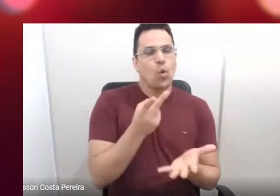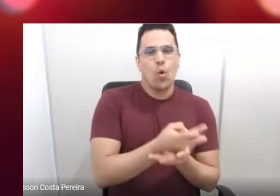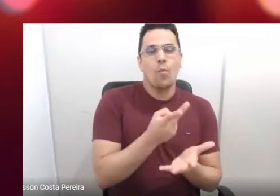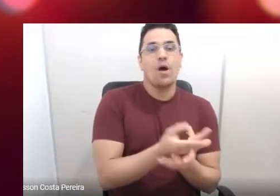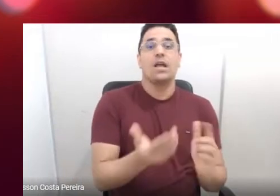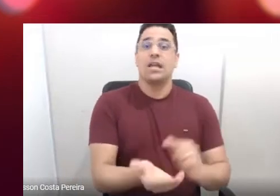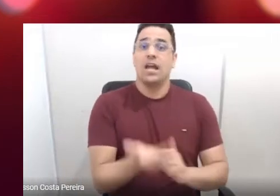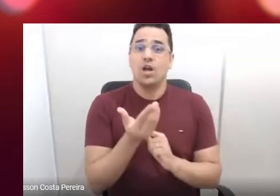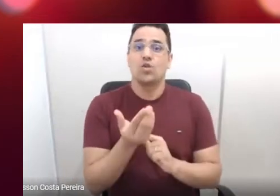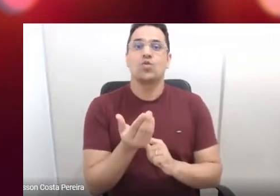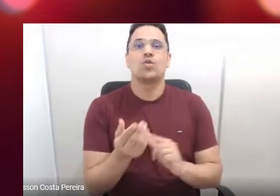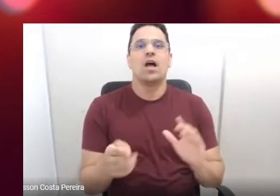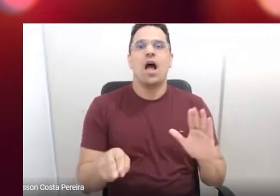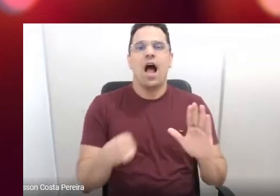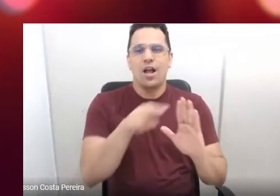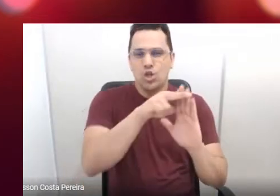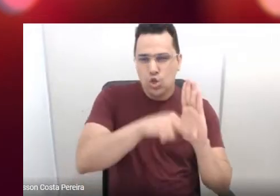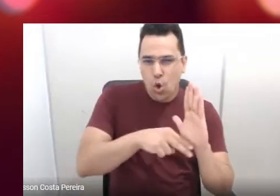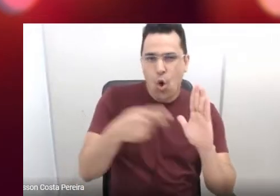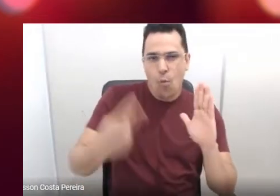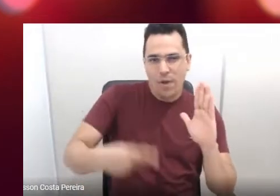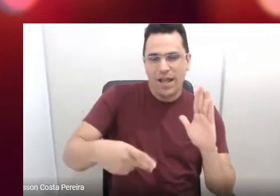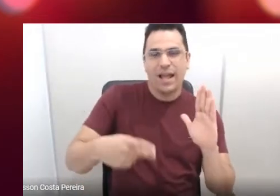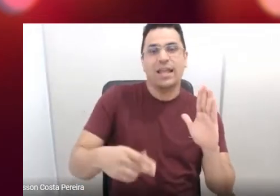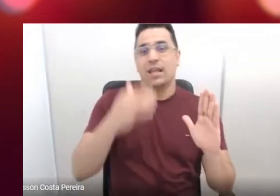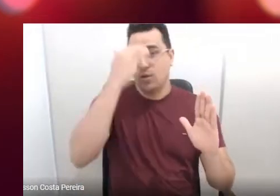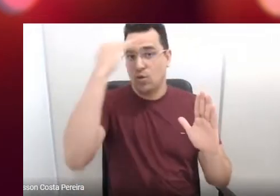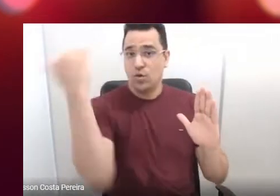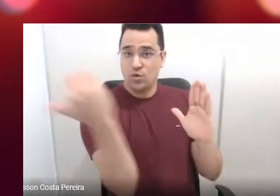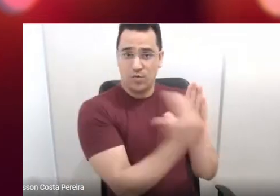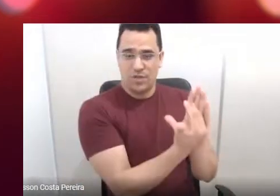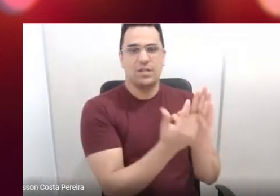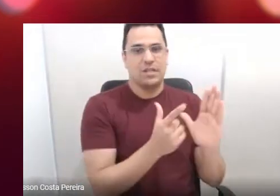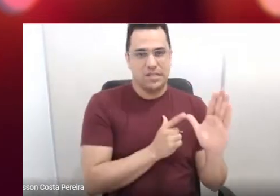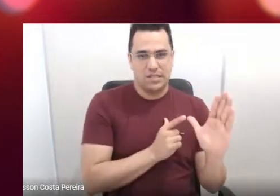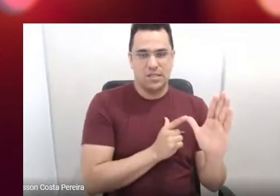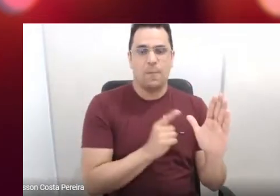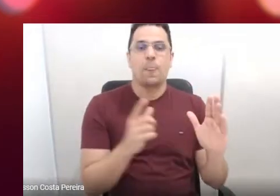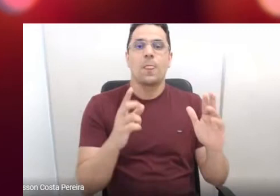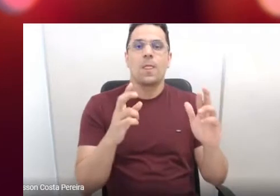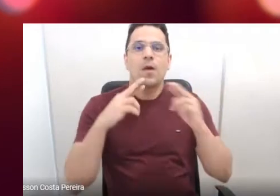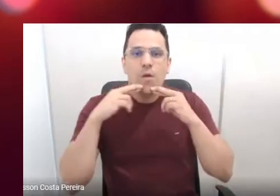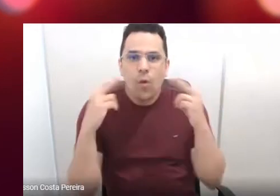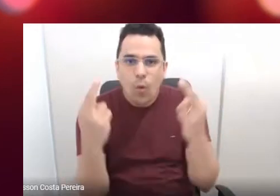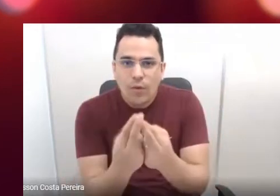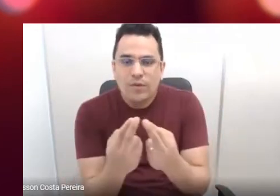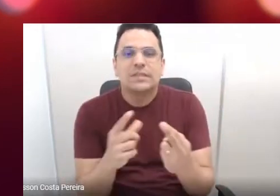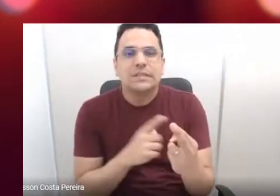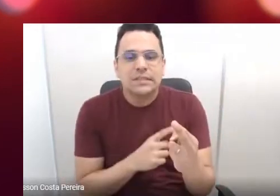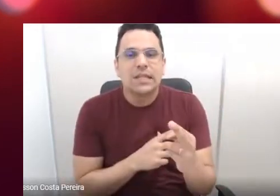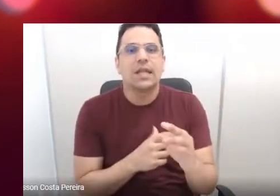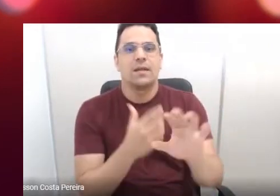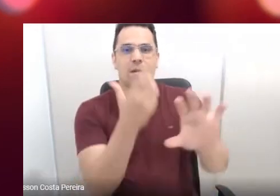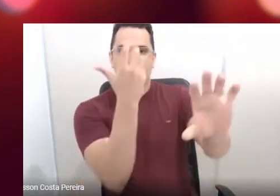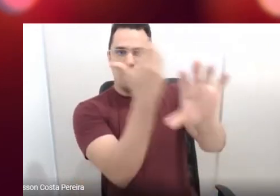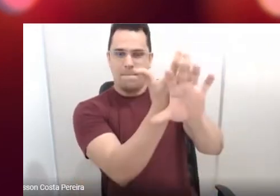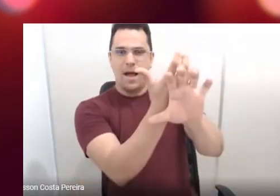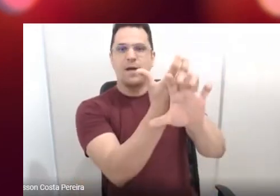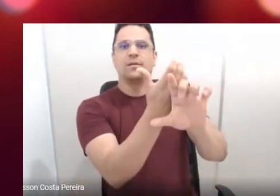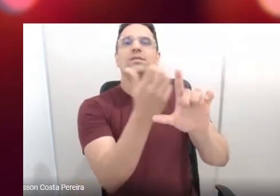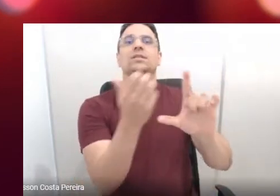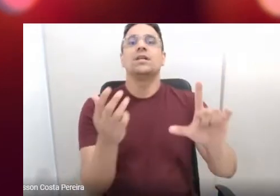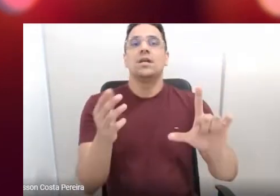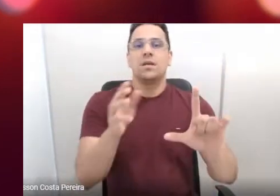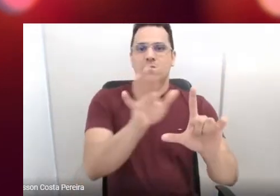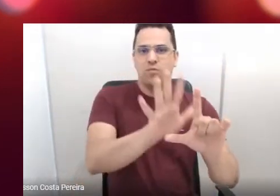andamento e aos novos processos que adentraram o Instituto. As reuniões elas foram realizadas por videoconferência,